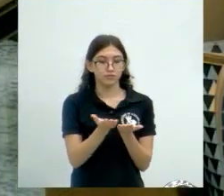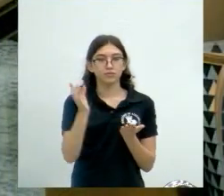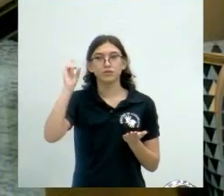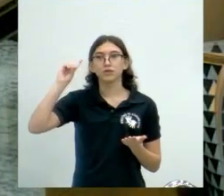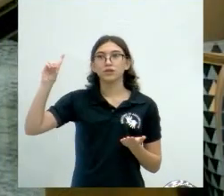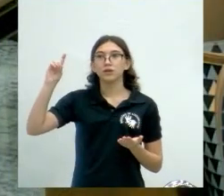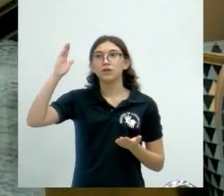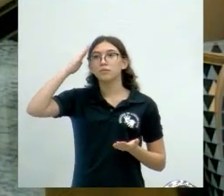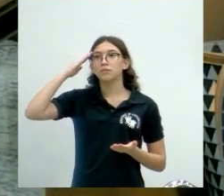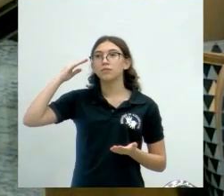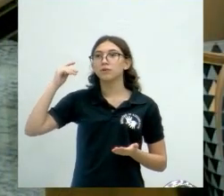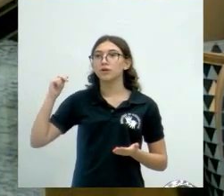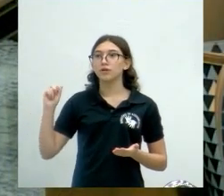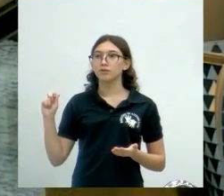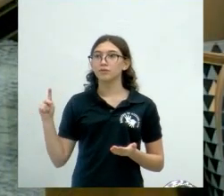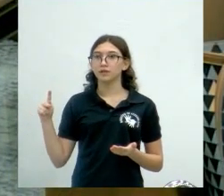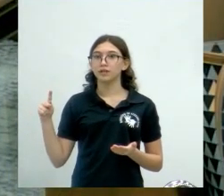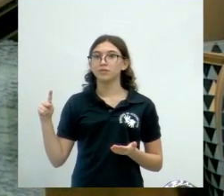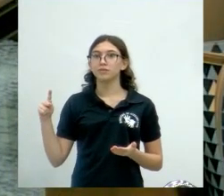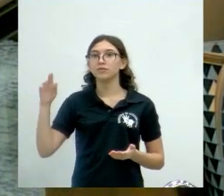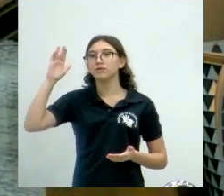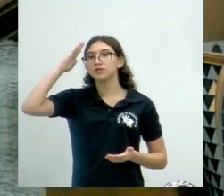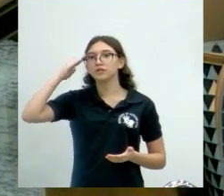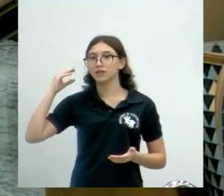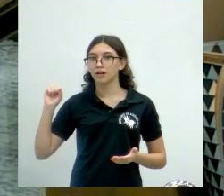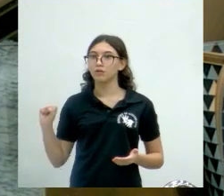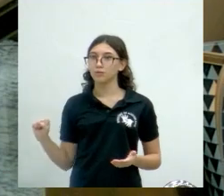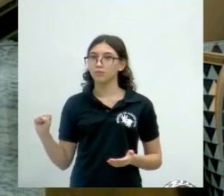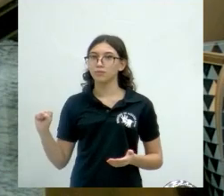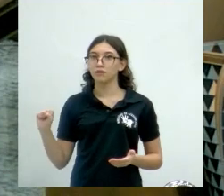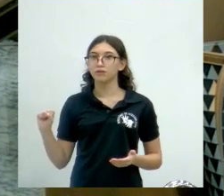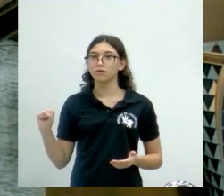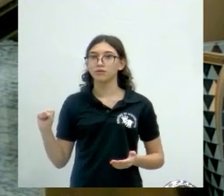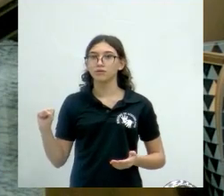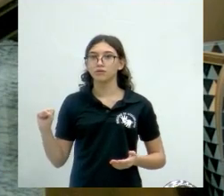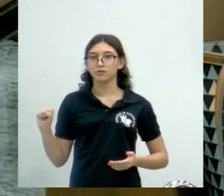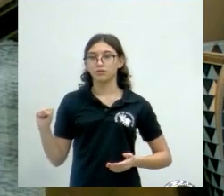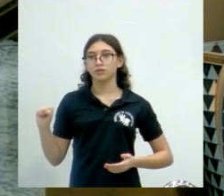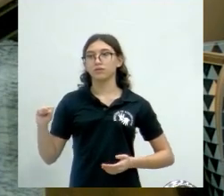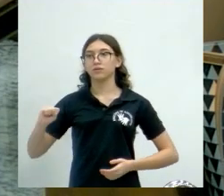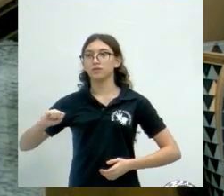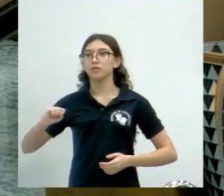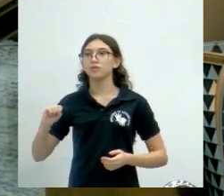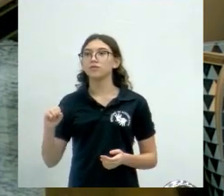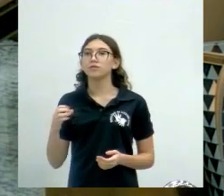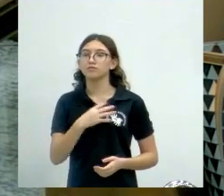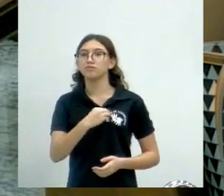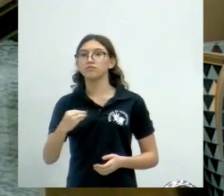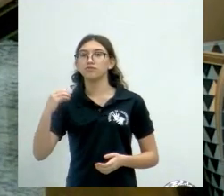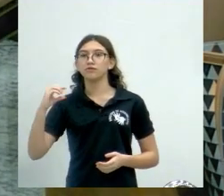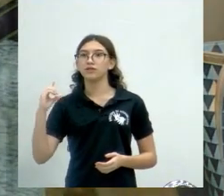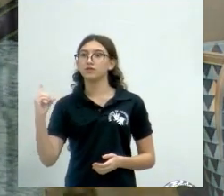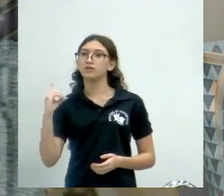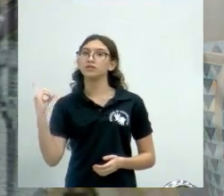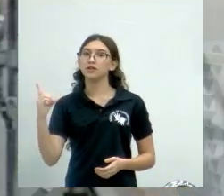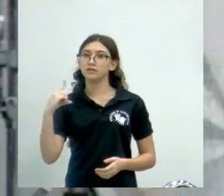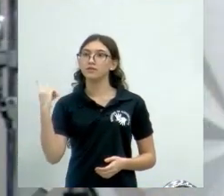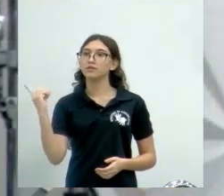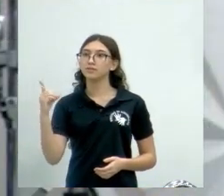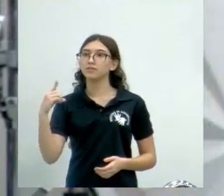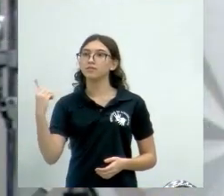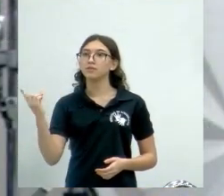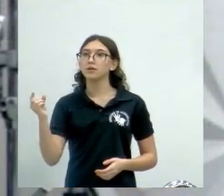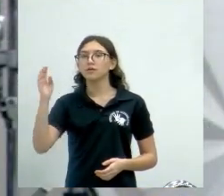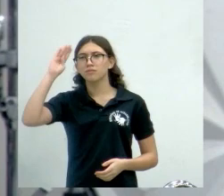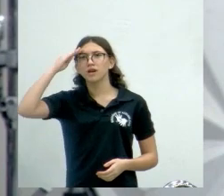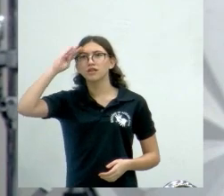de Salomão, filho de Davi, rei de Israel, para conhecer a sabedoria e a instrução, para entender as palavras